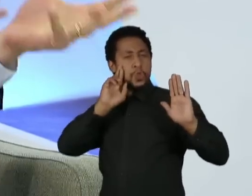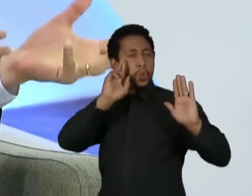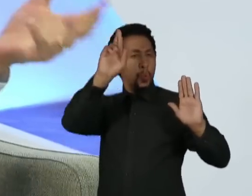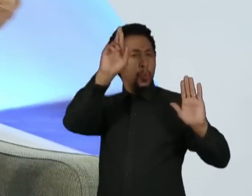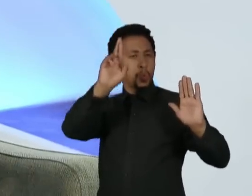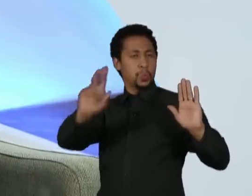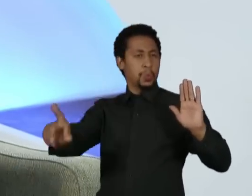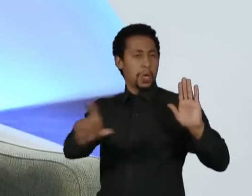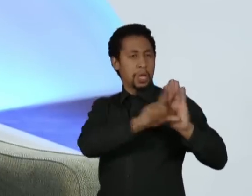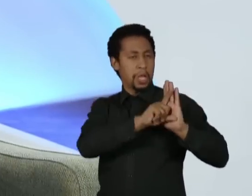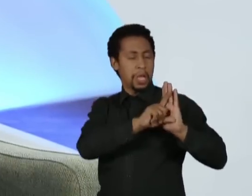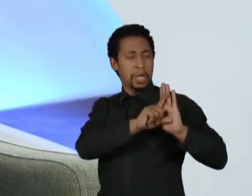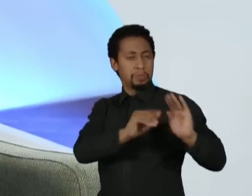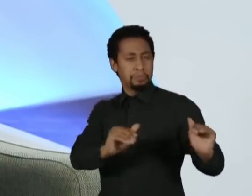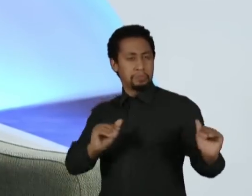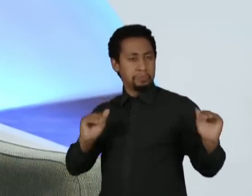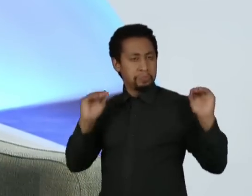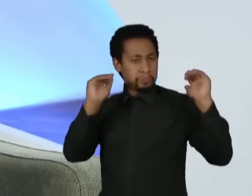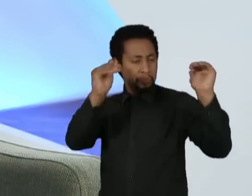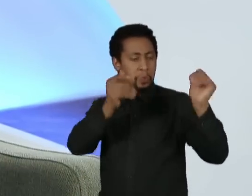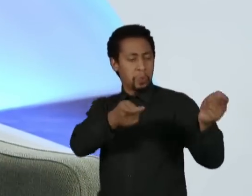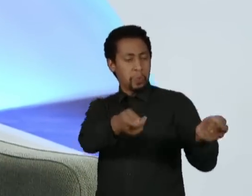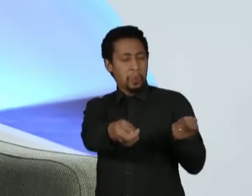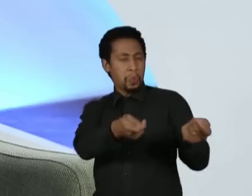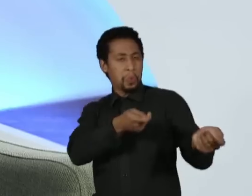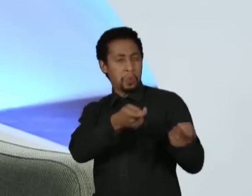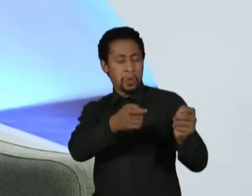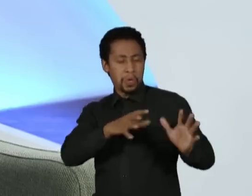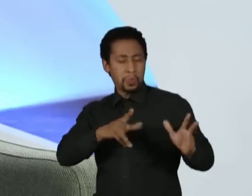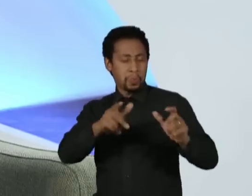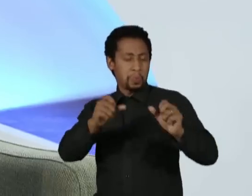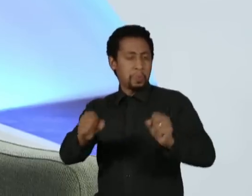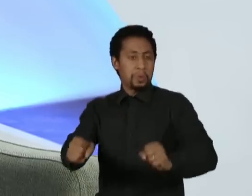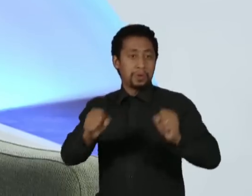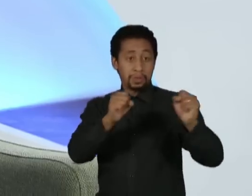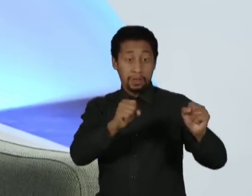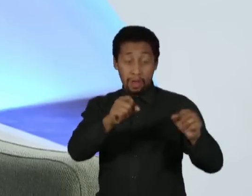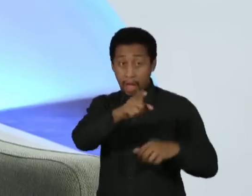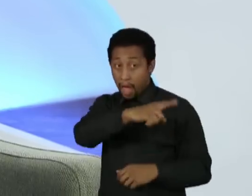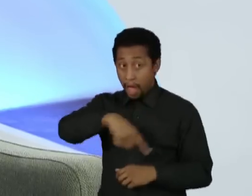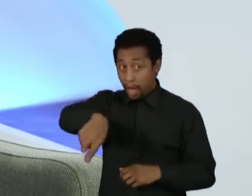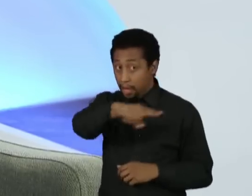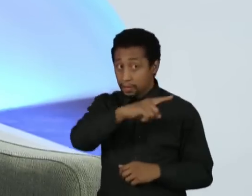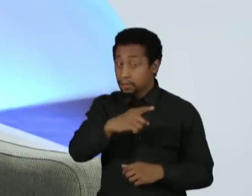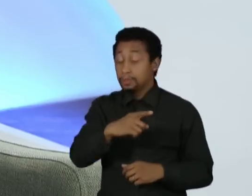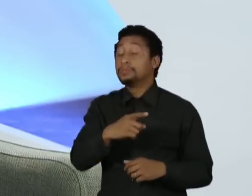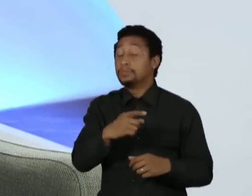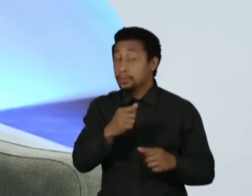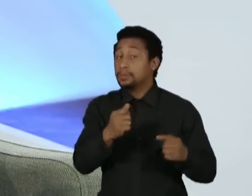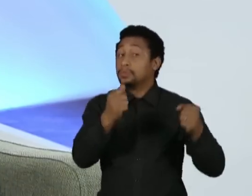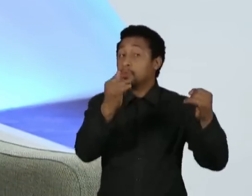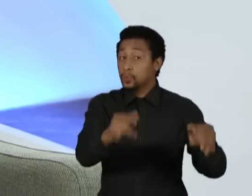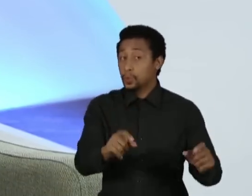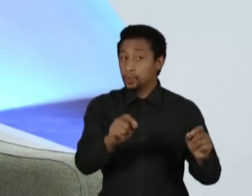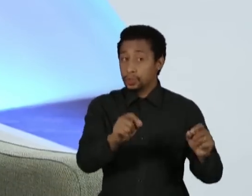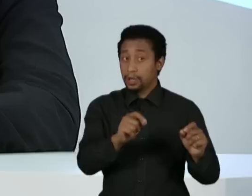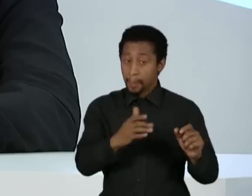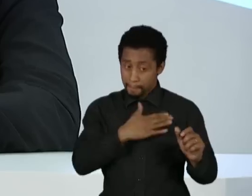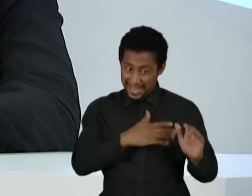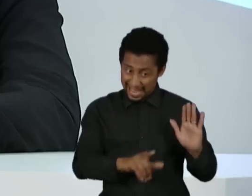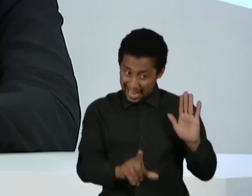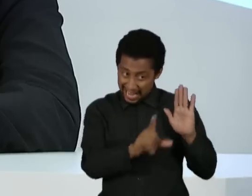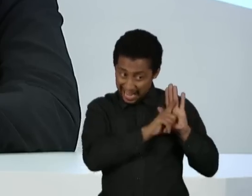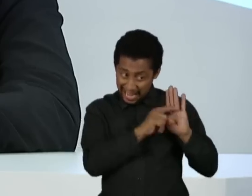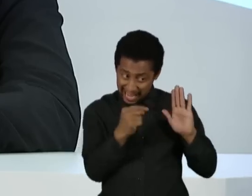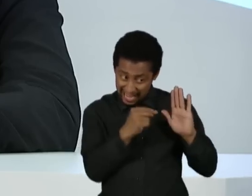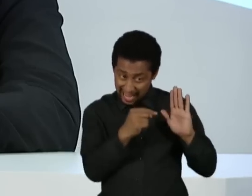poder, como dizia Faoro já no século passado, a gente tem donos do poder, esses donos falaram: eu não vou permitir que essa lei que está nas minhas mãos seja usada para me